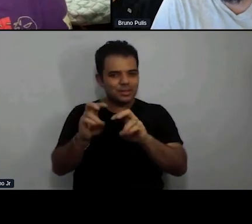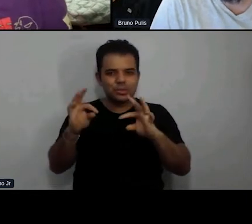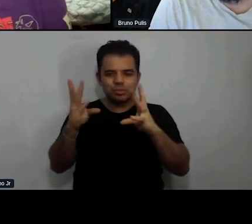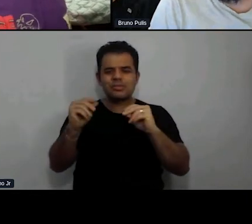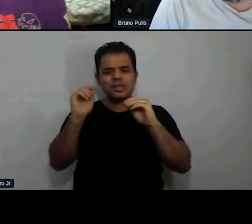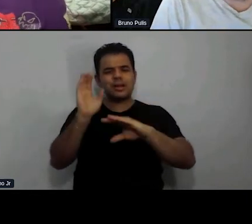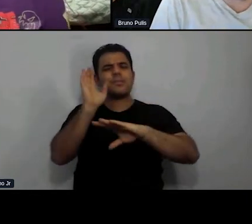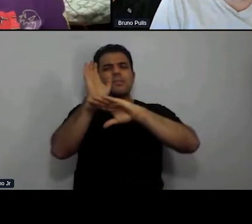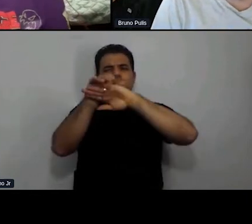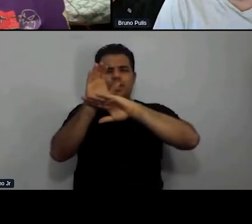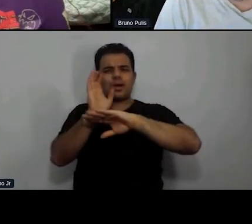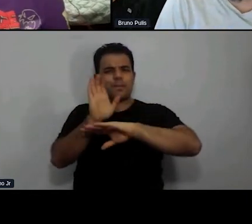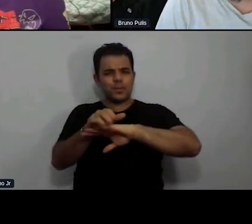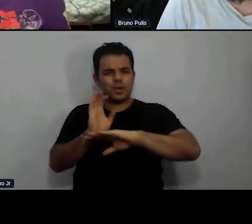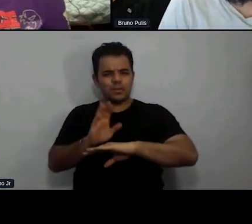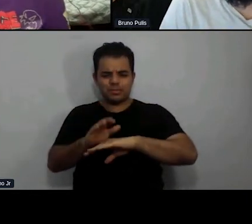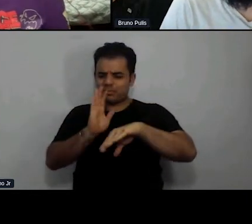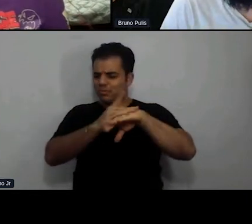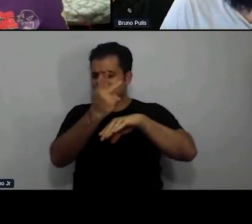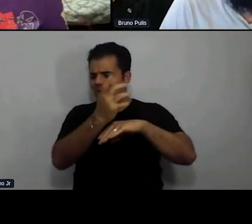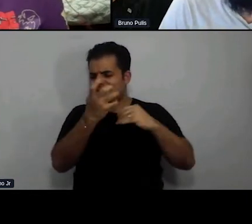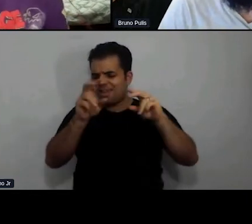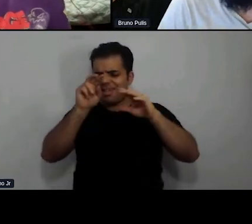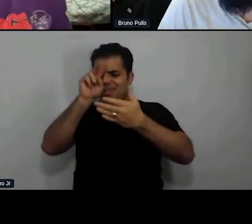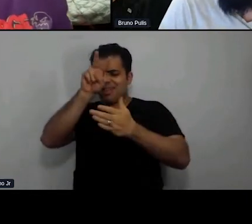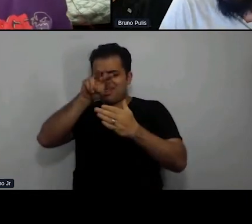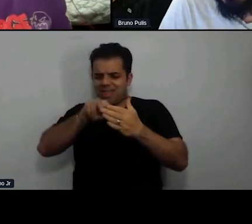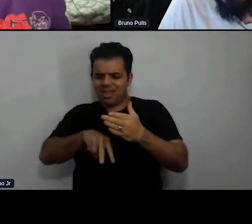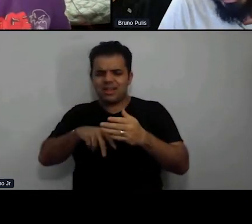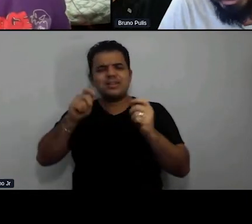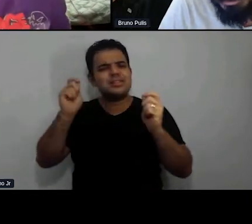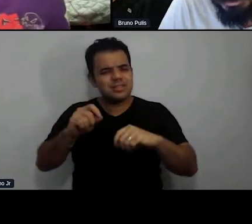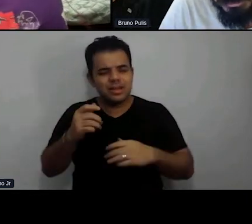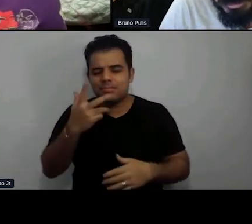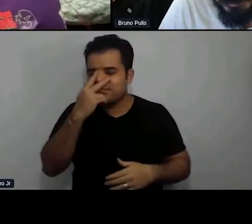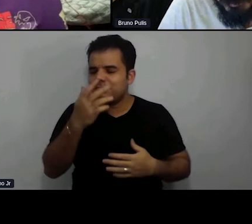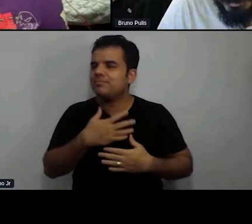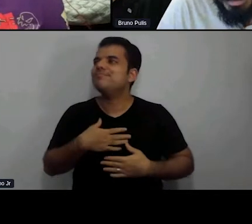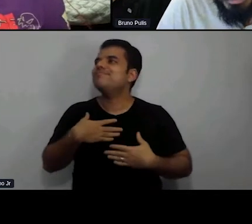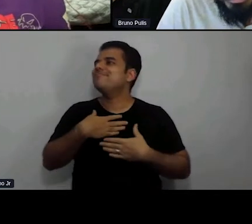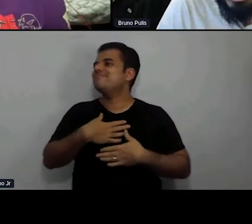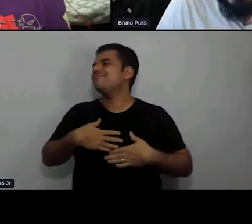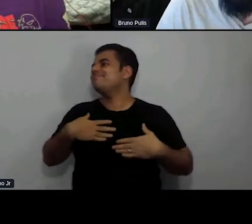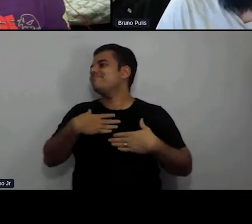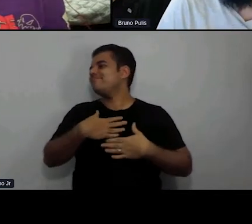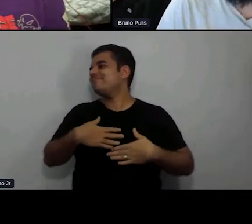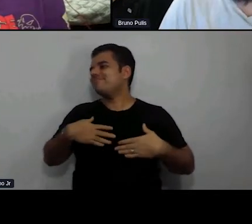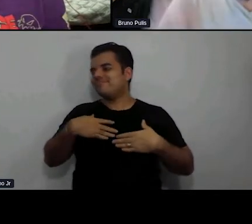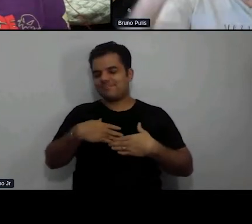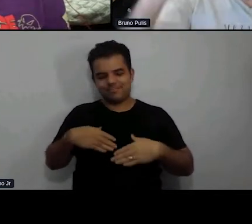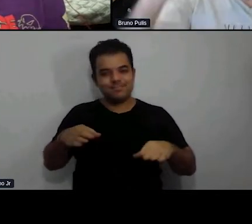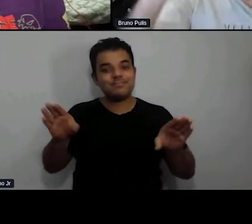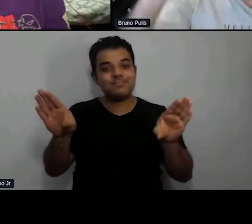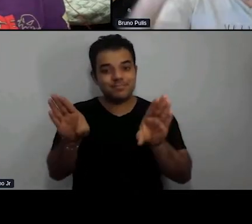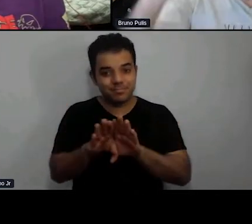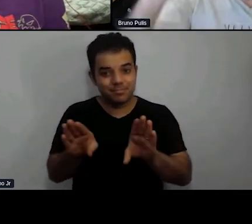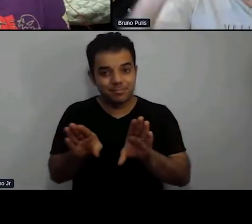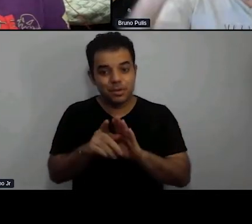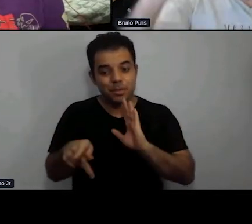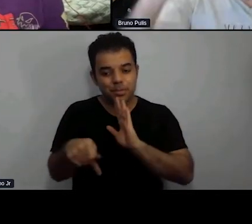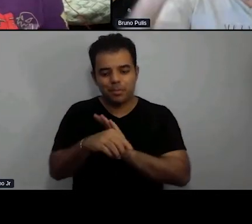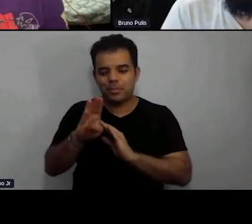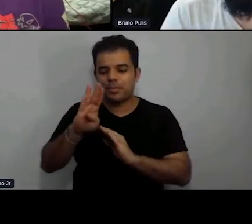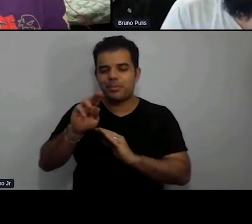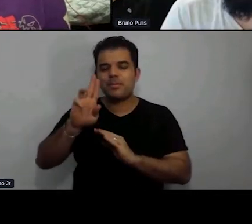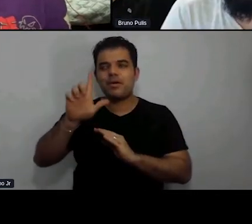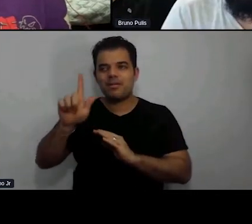pular para a seção que ela quer ler. É muito gratificante. E assim, desses, digamos, bugs clássicos